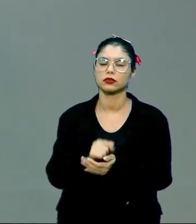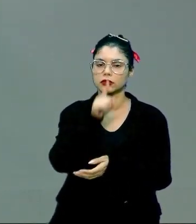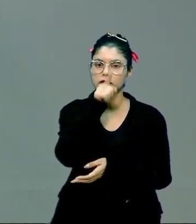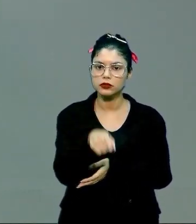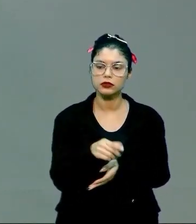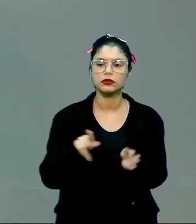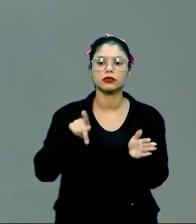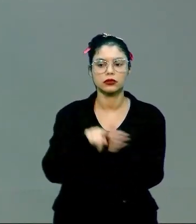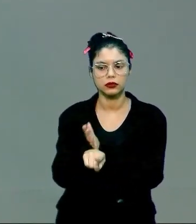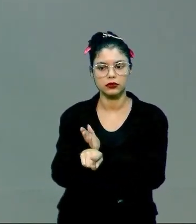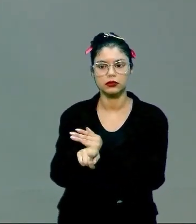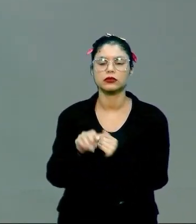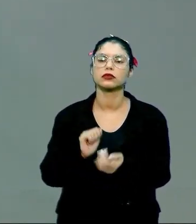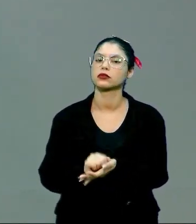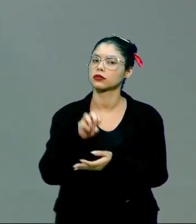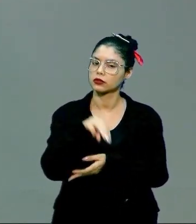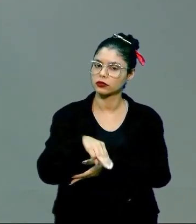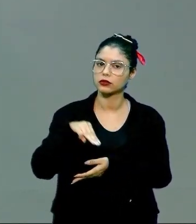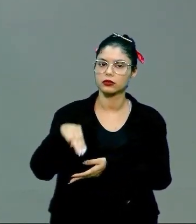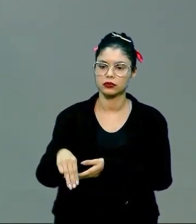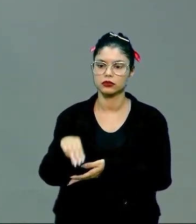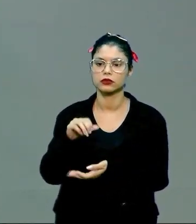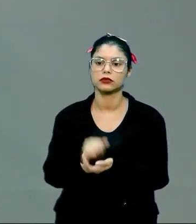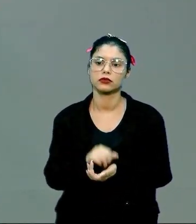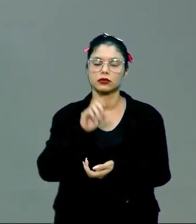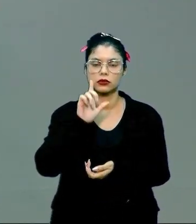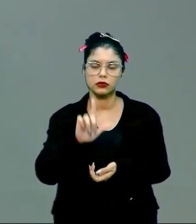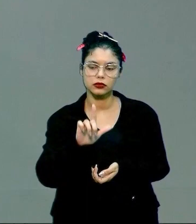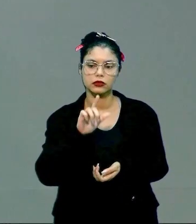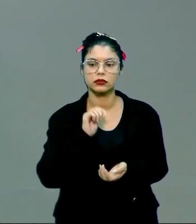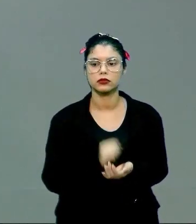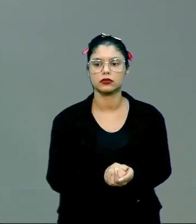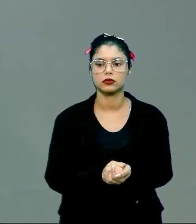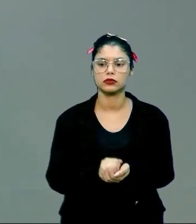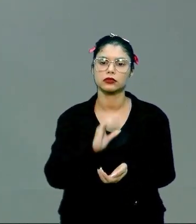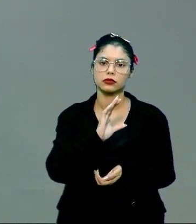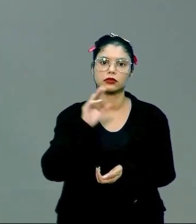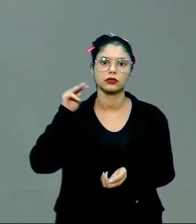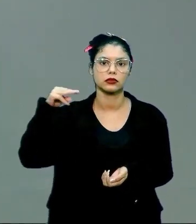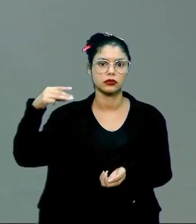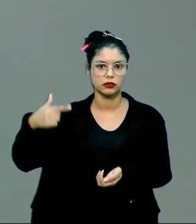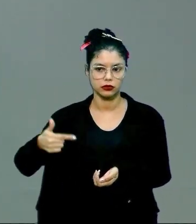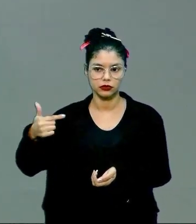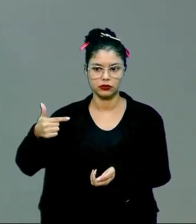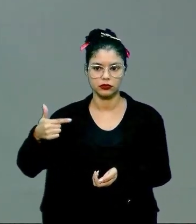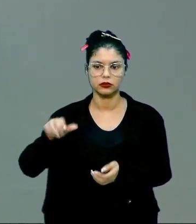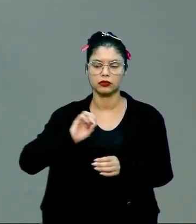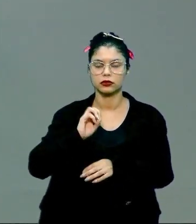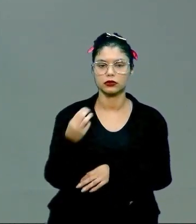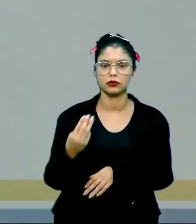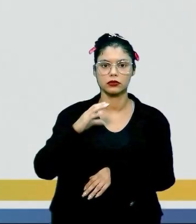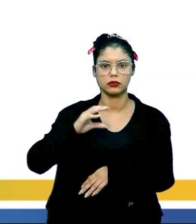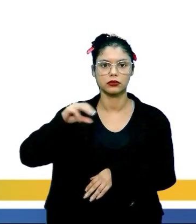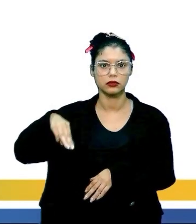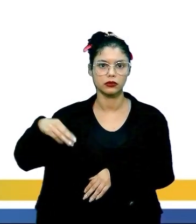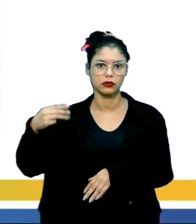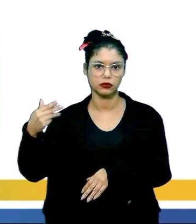da questão, se é mililitros, se é litro, se é centímetro cúbico ou metro cúbico.